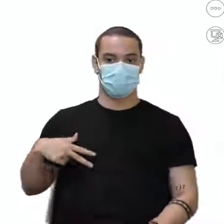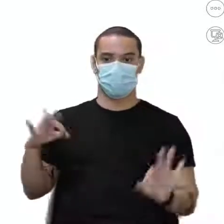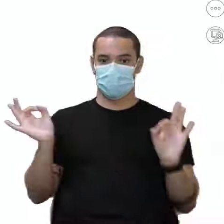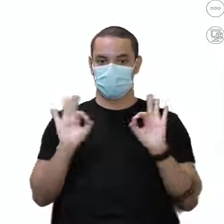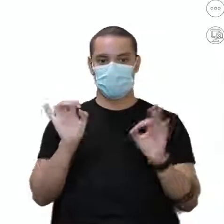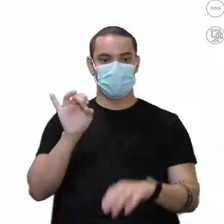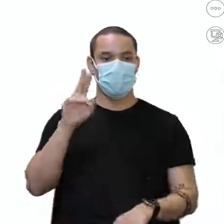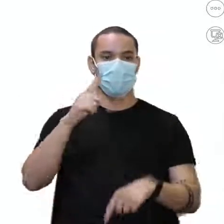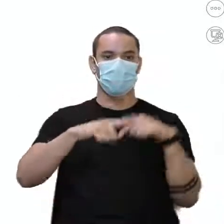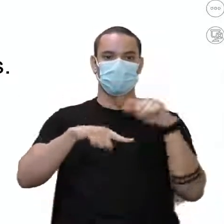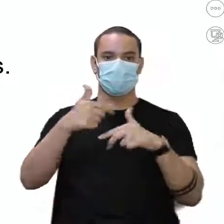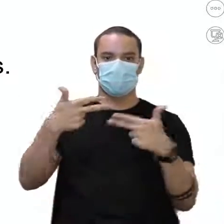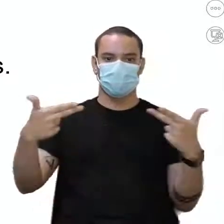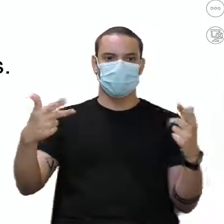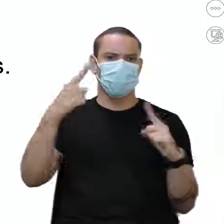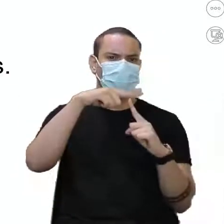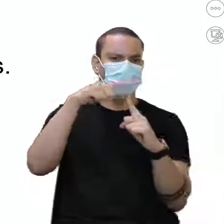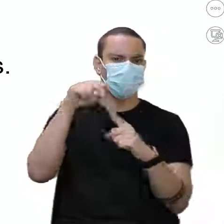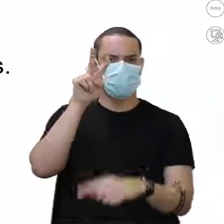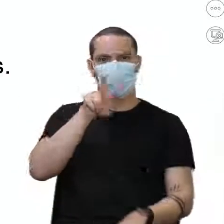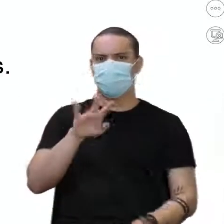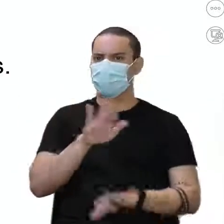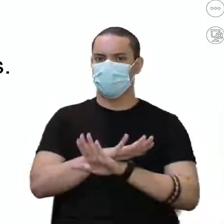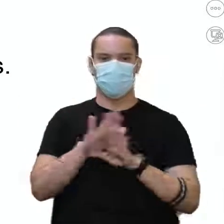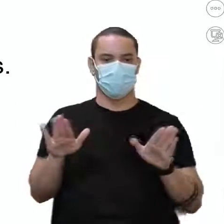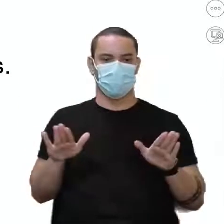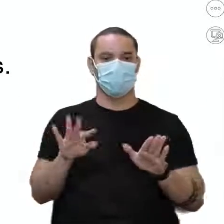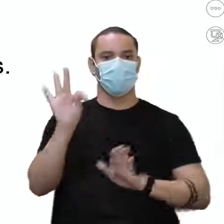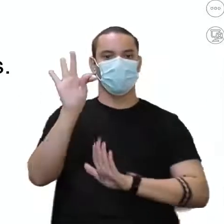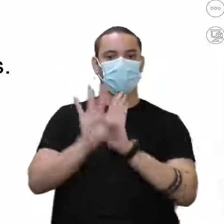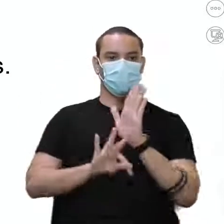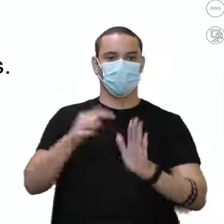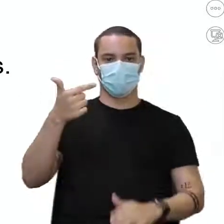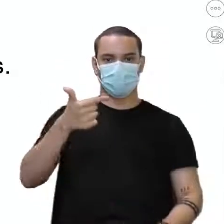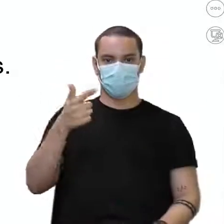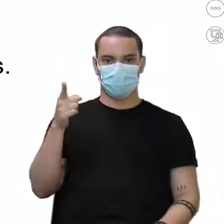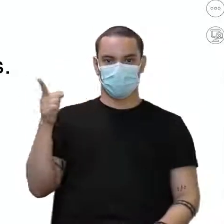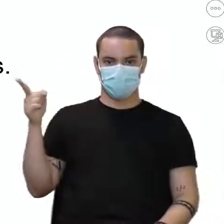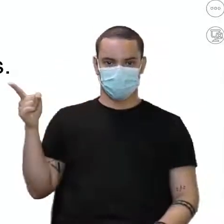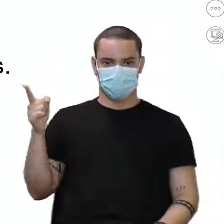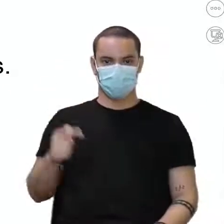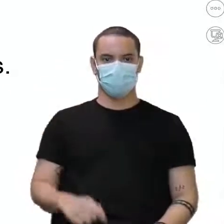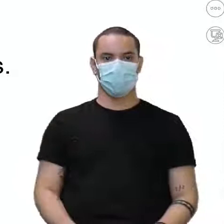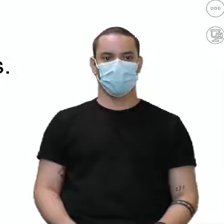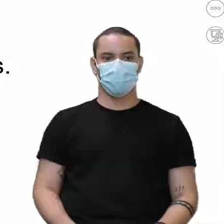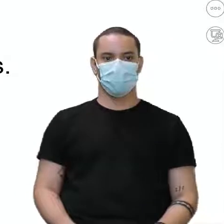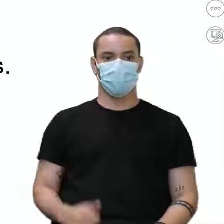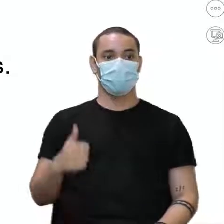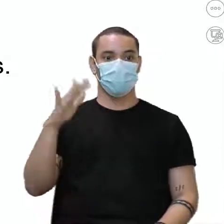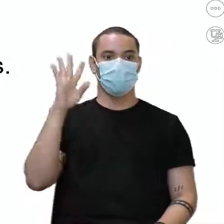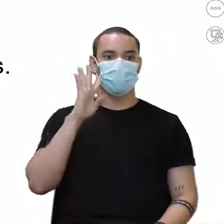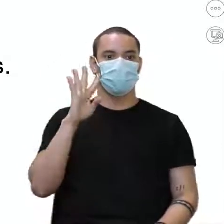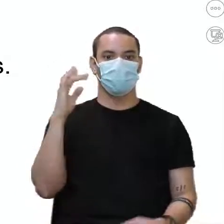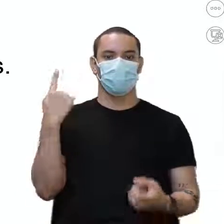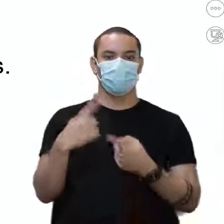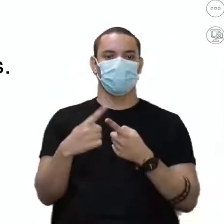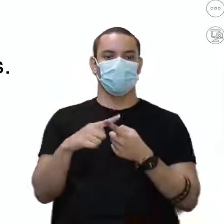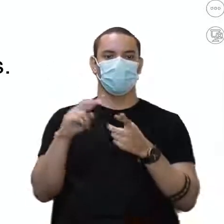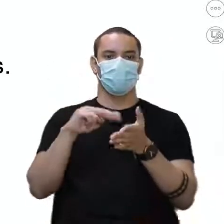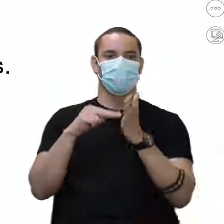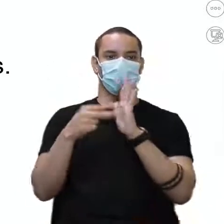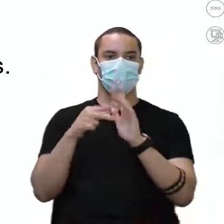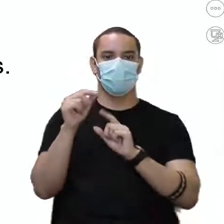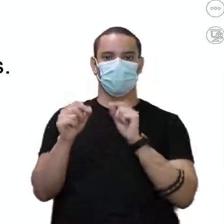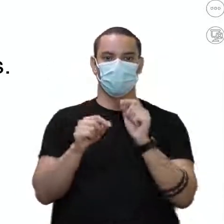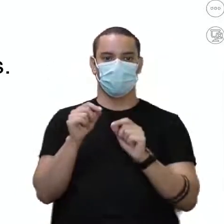usando esses elementos tipográficos. Parabéns! E olha esse texto 2 aí. Esse aqui é o mais legal, porque se trata de quê?